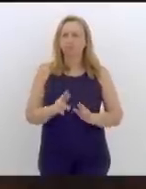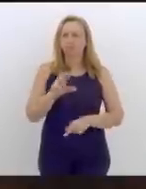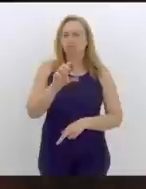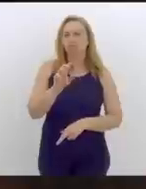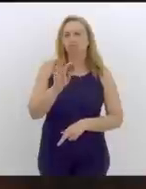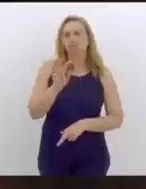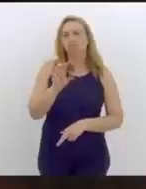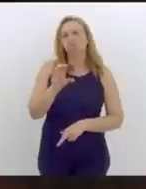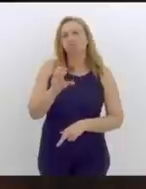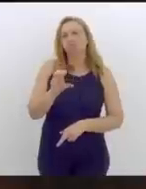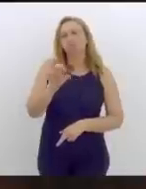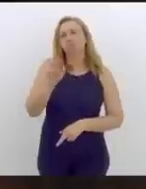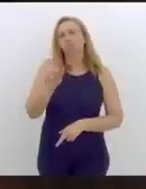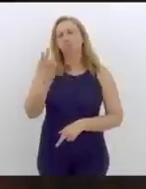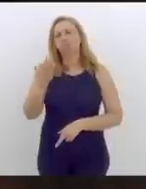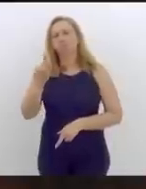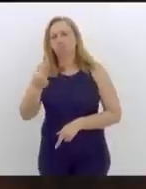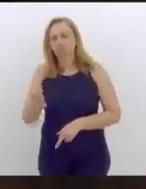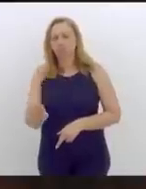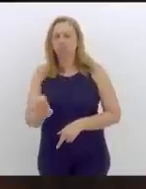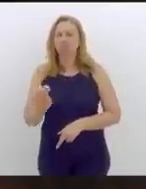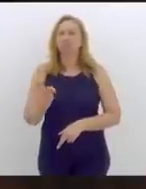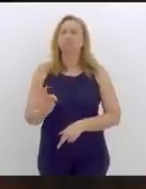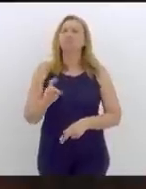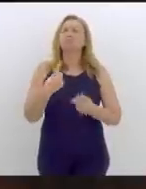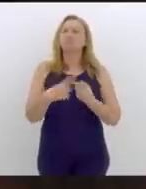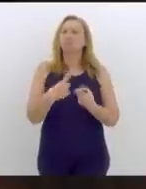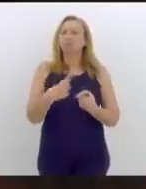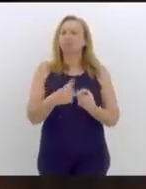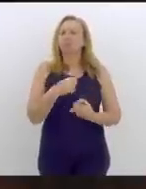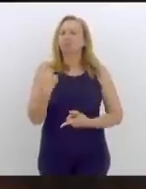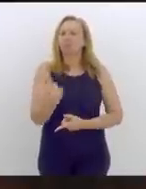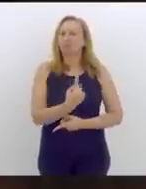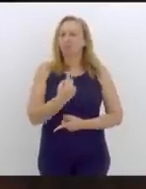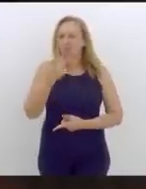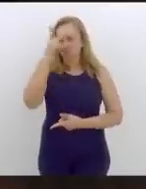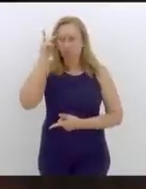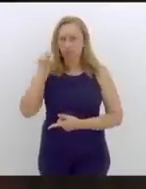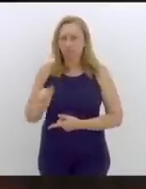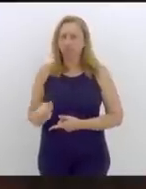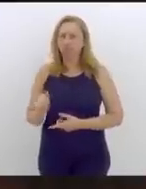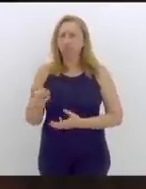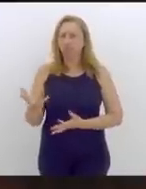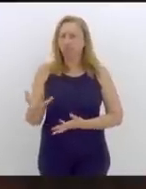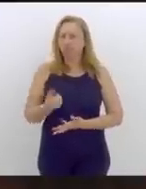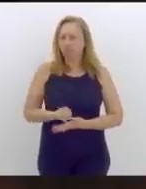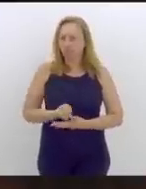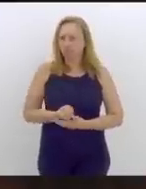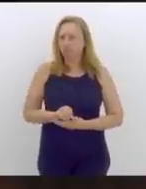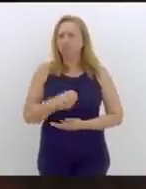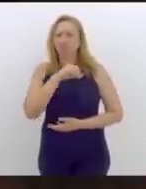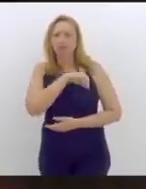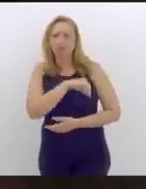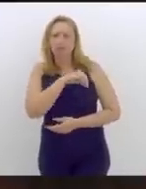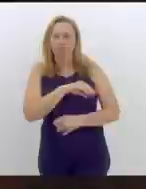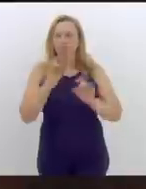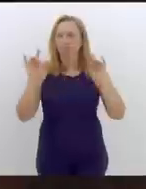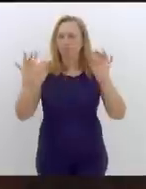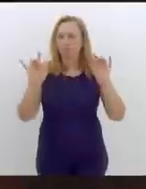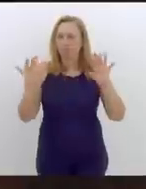porque nós pensionistas só as pensionistas que recebem atenção especial